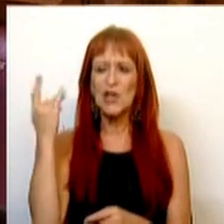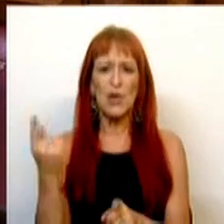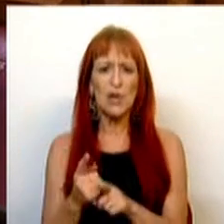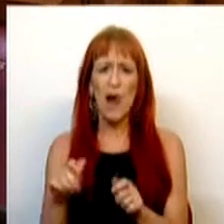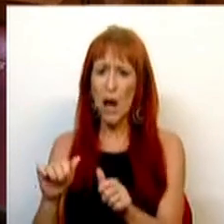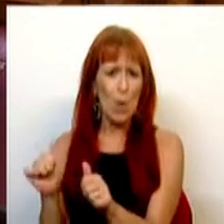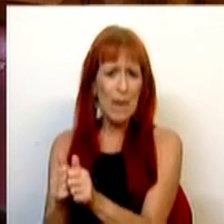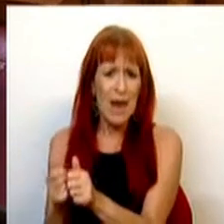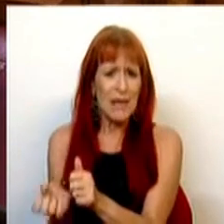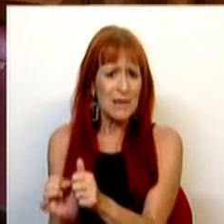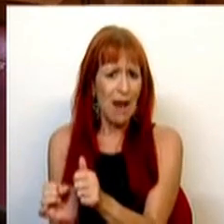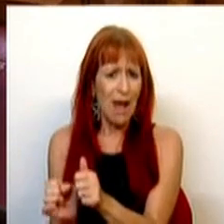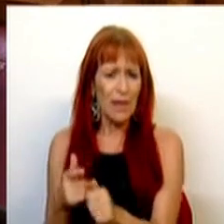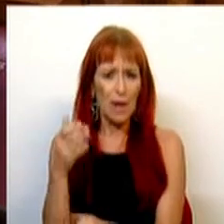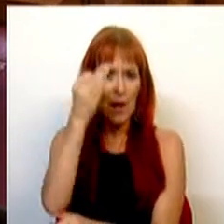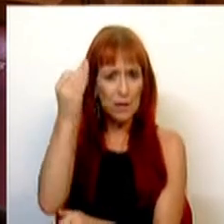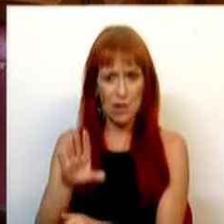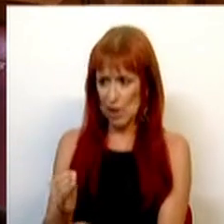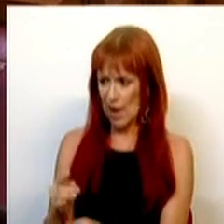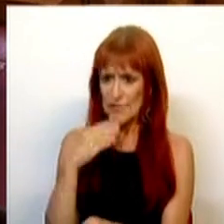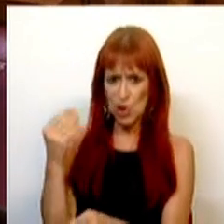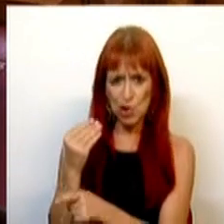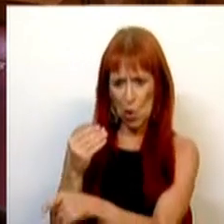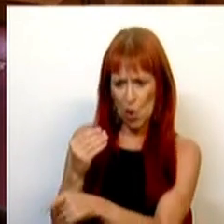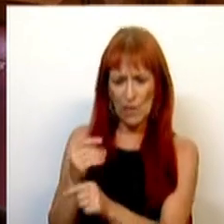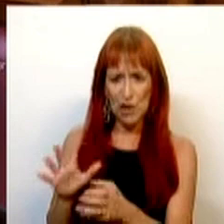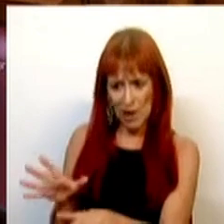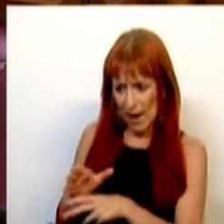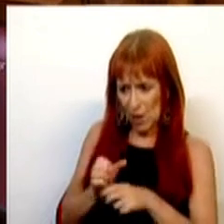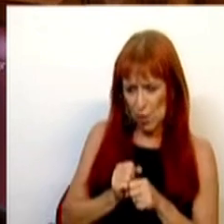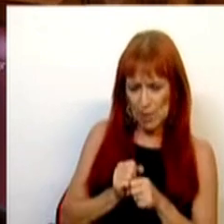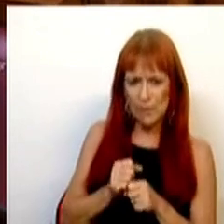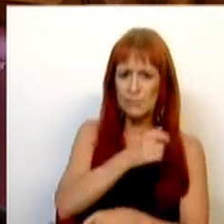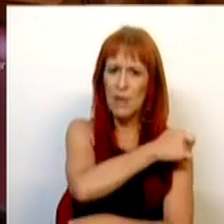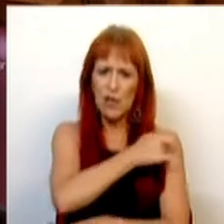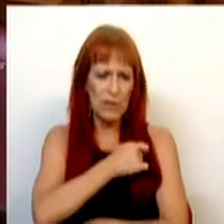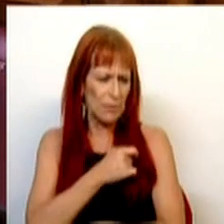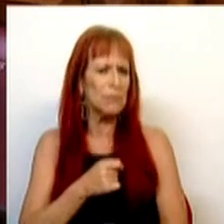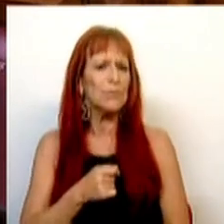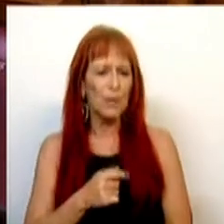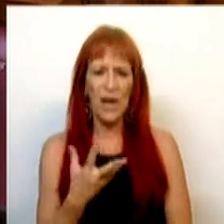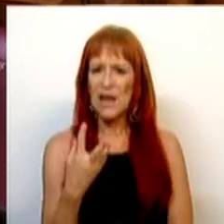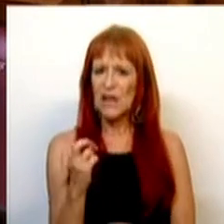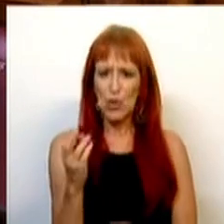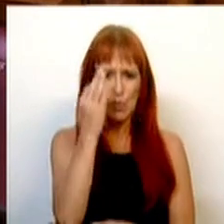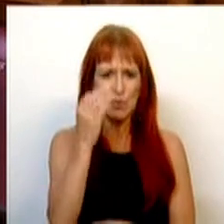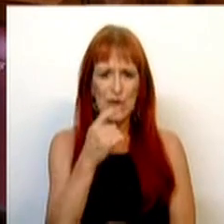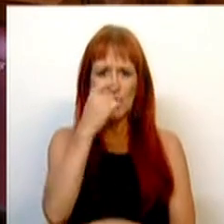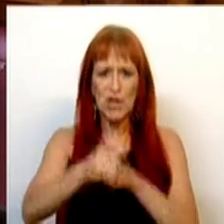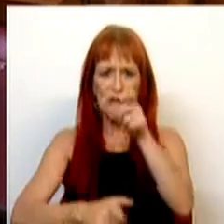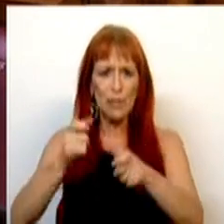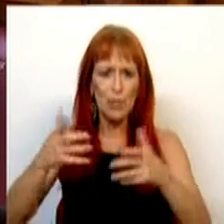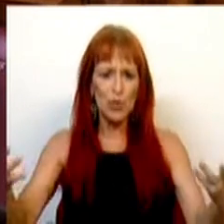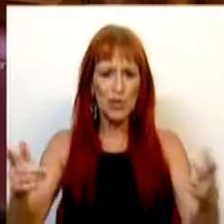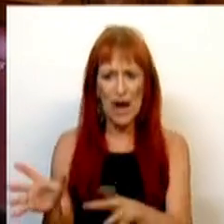não acompanhadas. A taxa destas crianças e jovens em acolhimento já representa cerca de 13% da